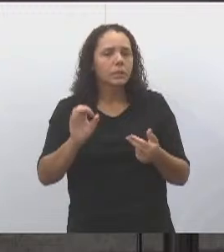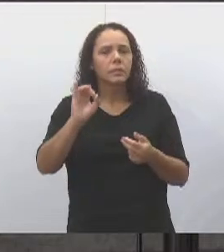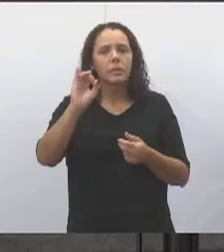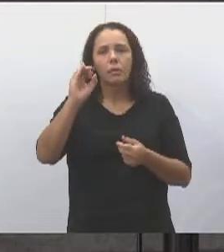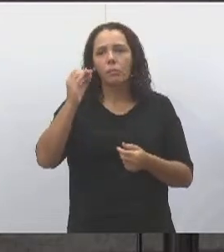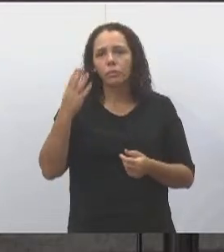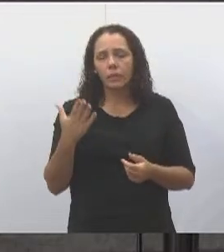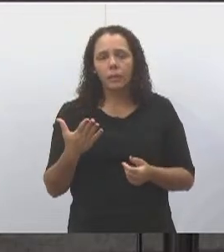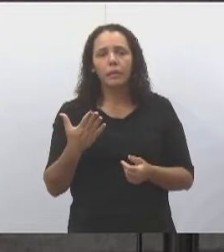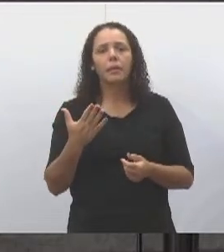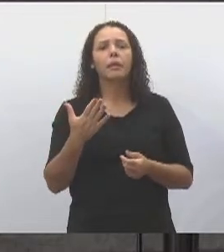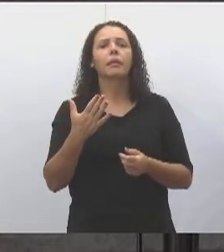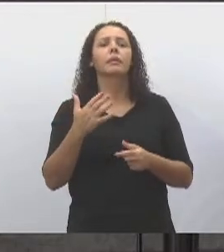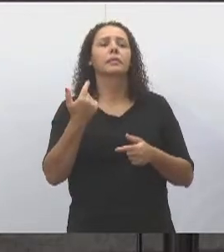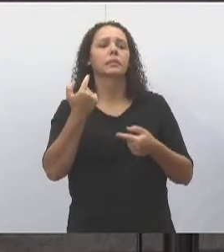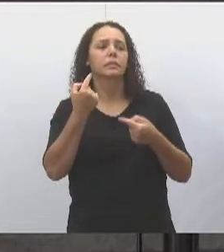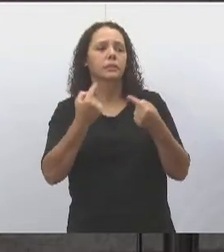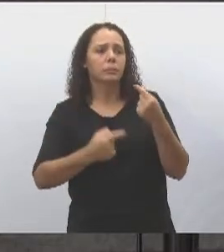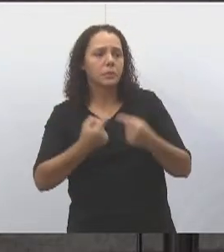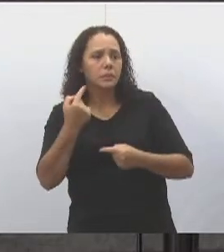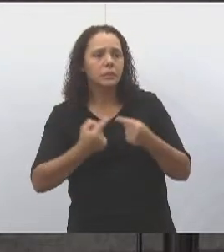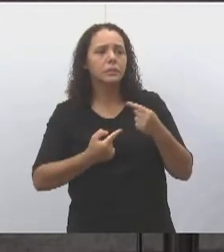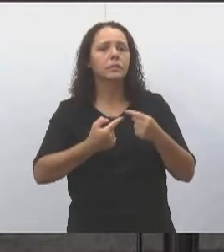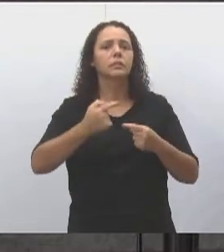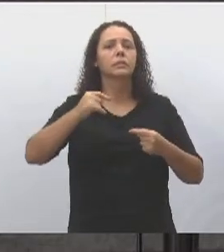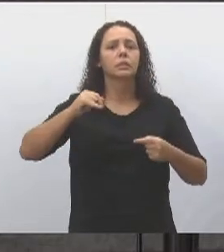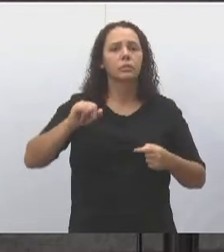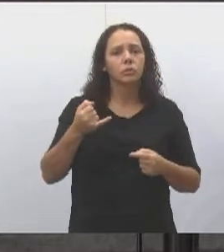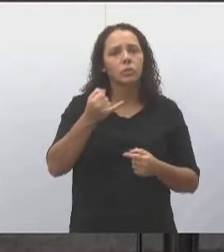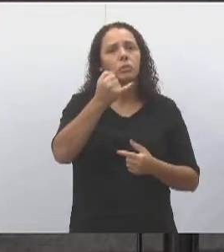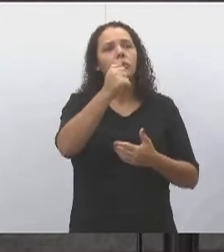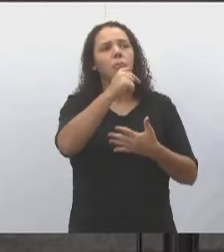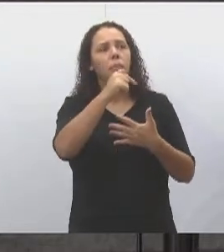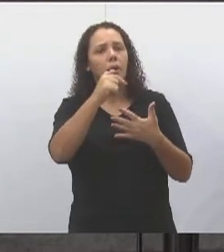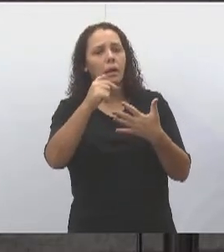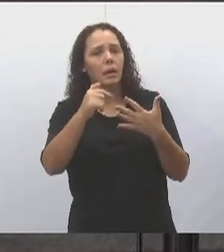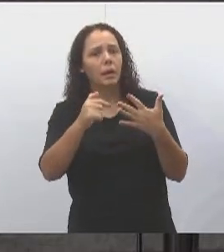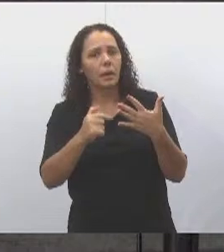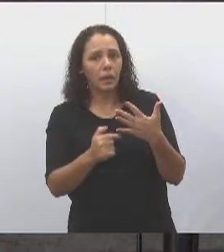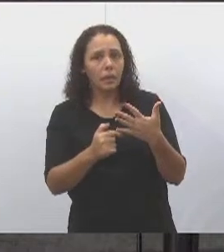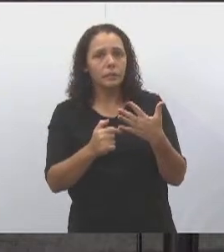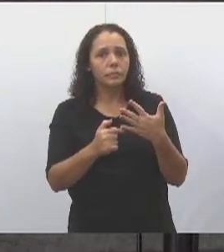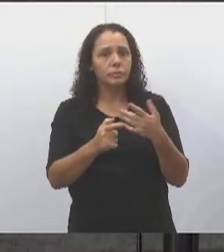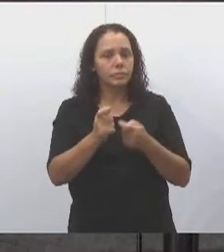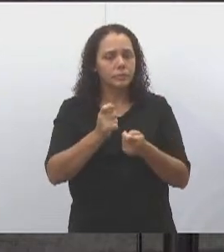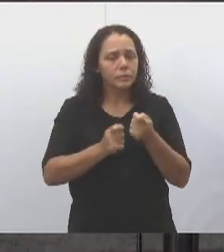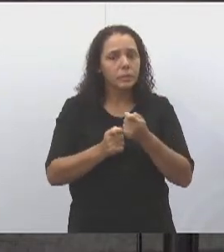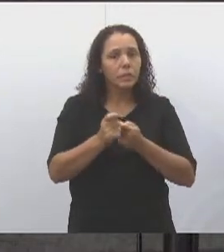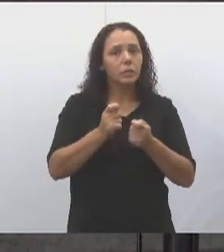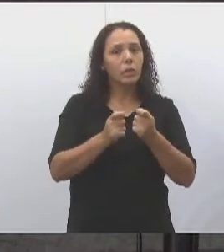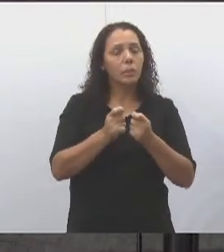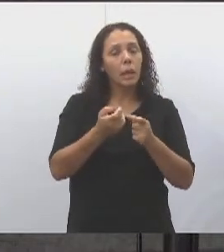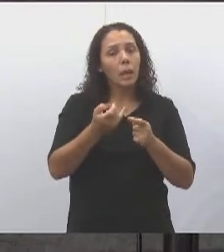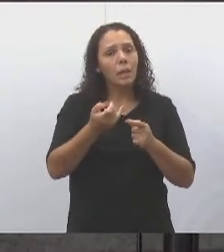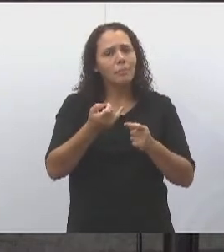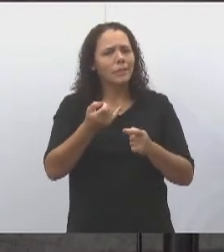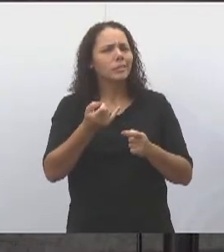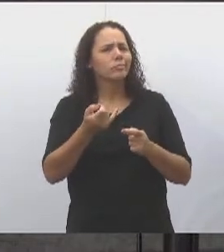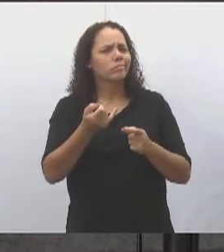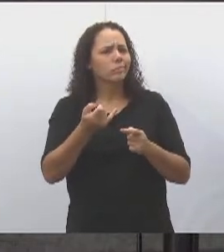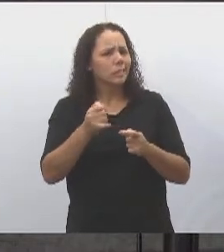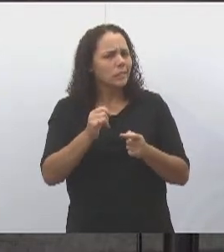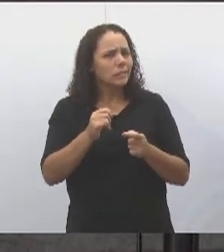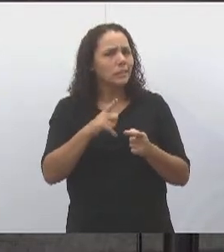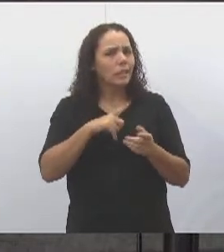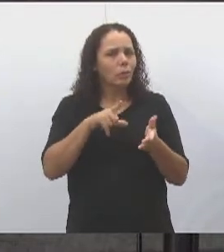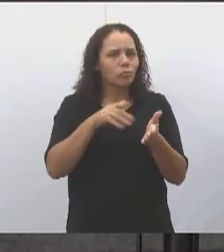né, da política de juros e uma série de variáveis econômicas, mas se tem algum estudo,